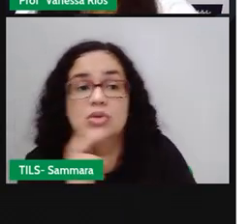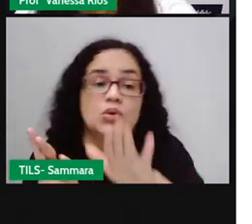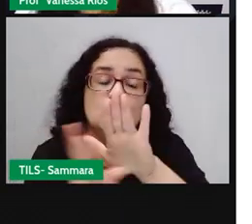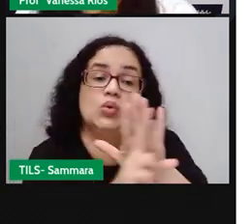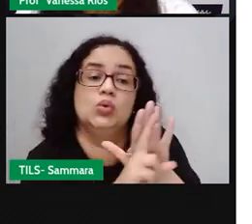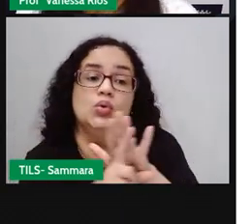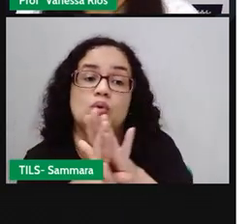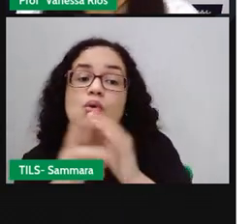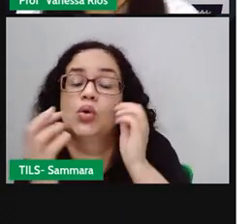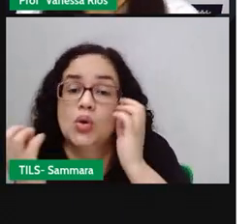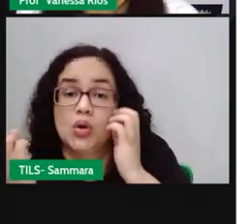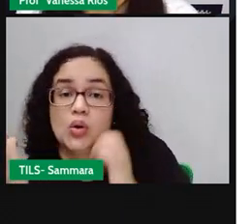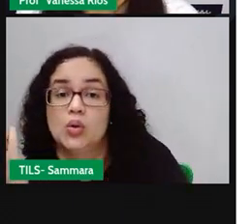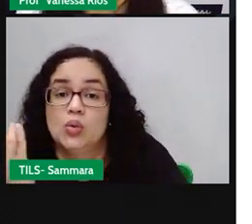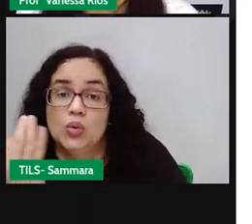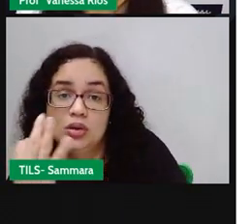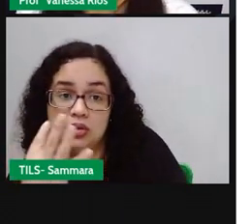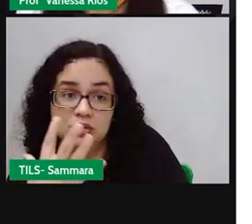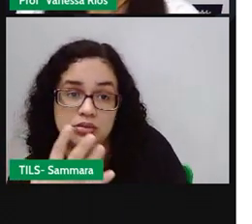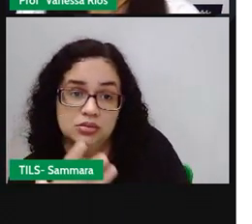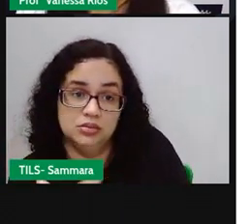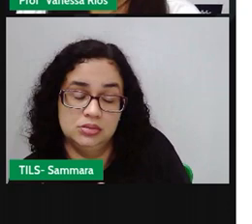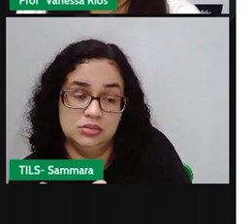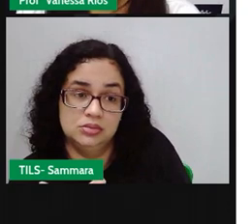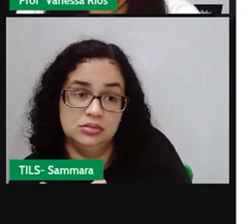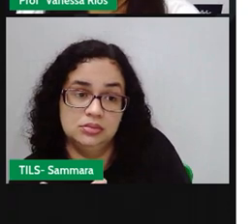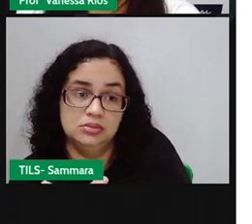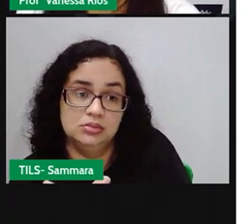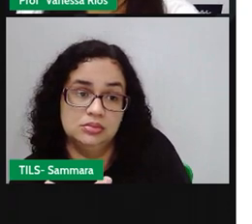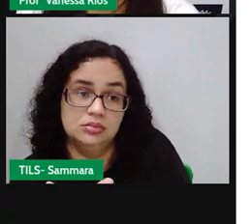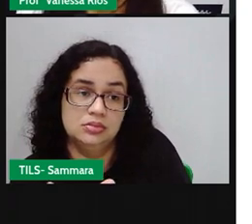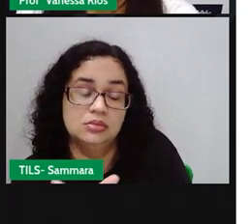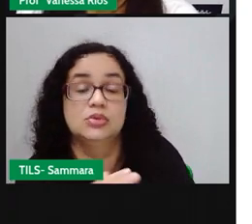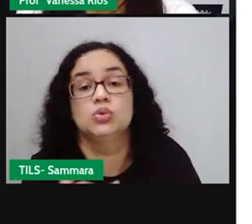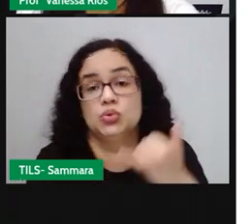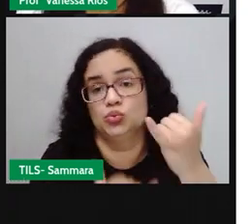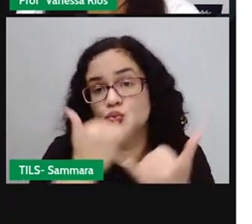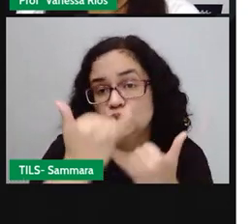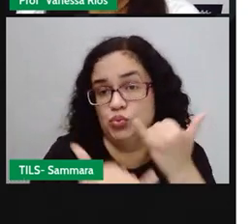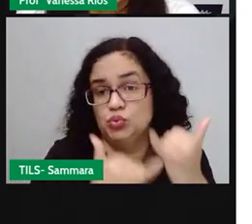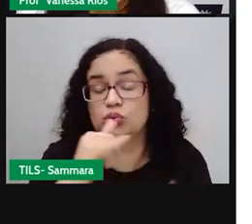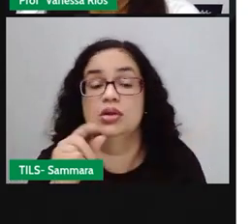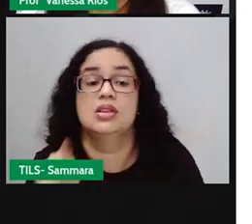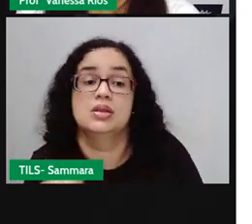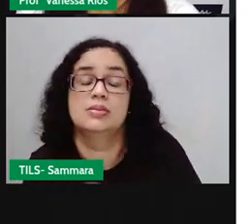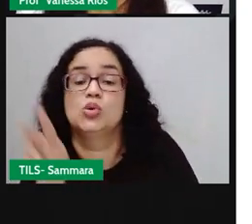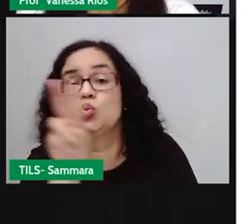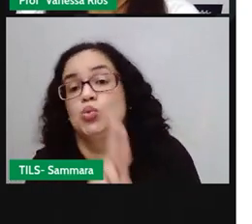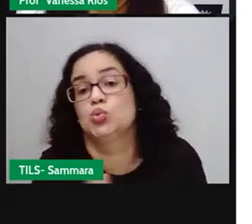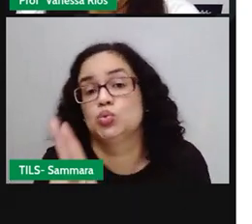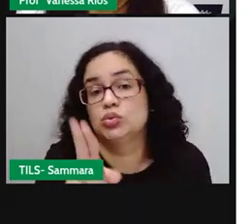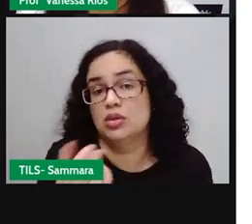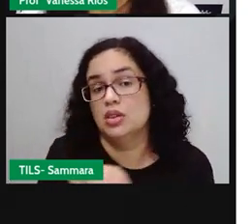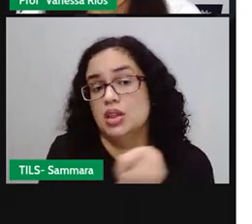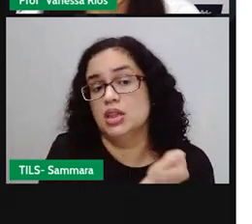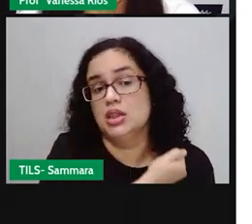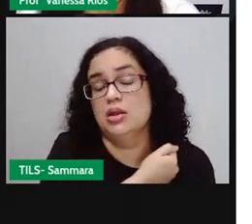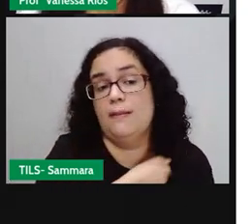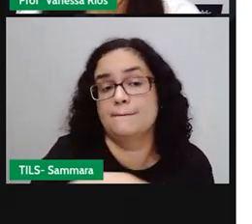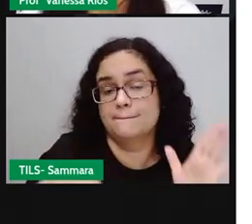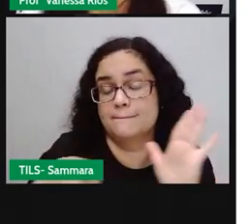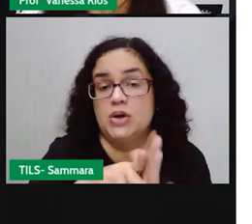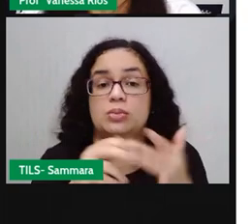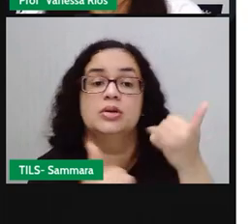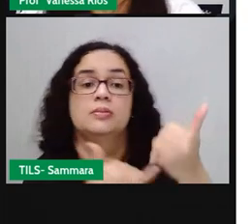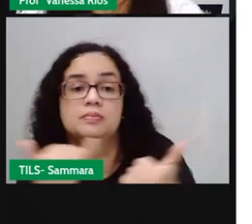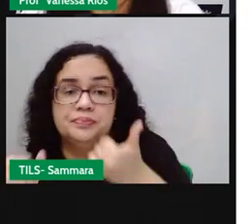representam quantidades lá no, como seus desenhos. E a gente utiliza esses números no próprio jogo,